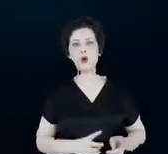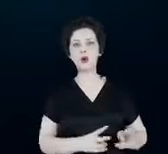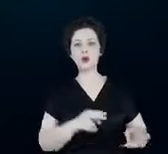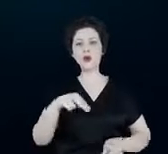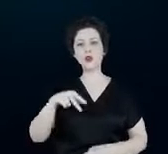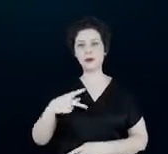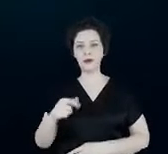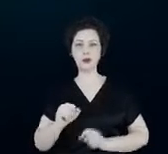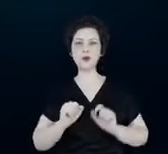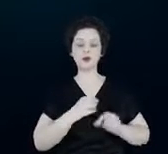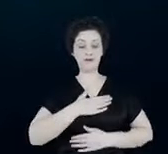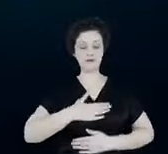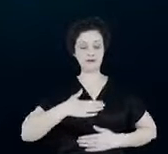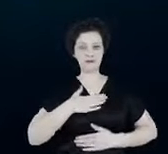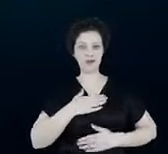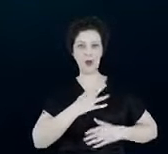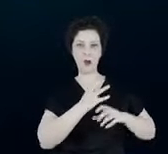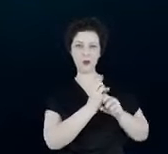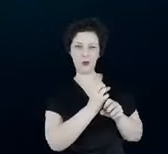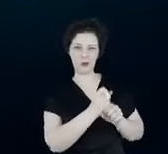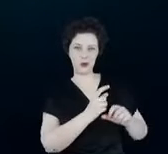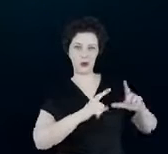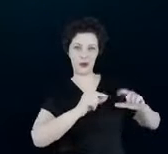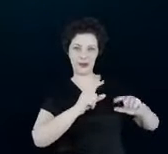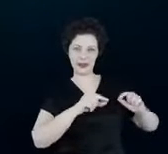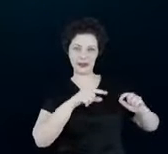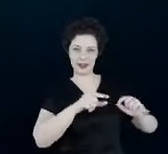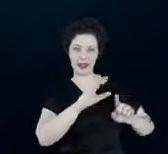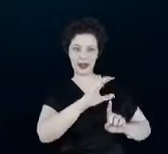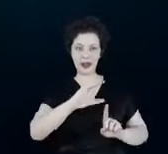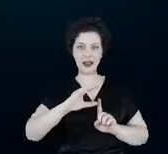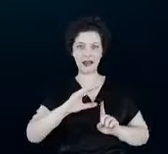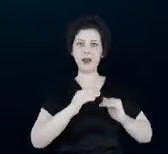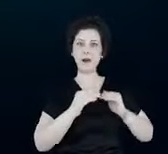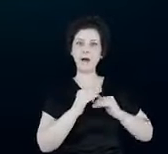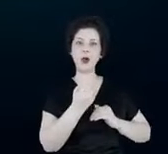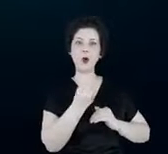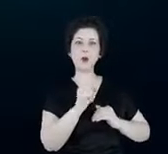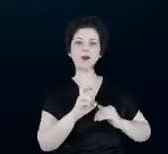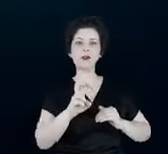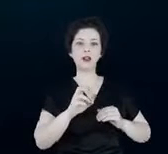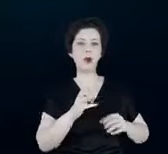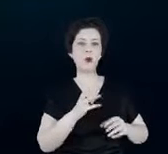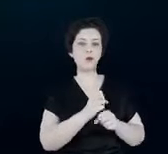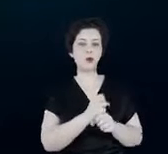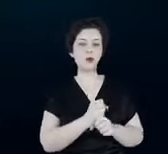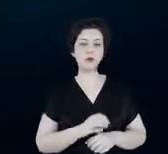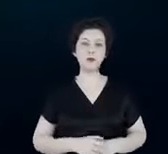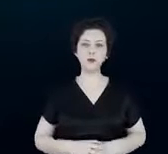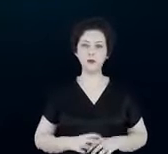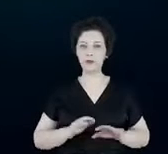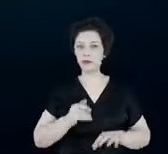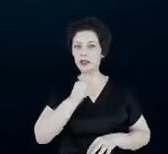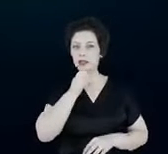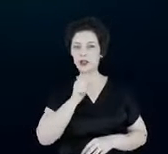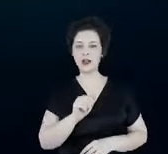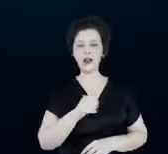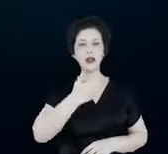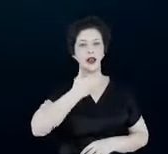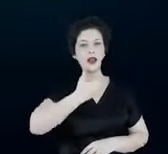pesca médico a satisfação do cliente acima de 85 pontos tá quer um você ter uma ideia da Apple